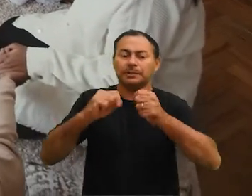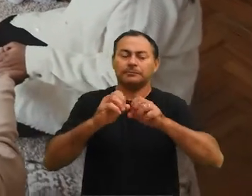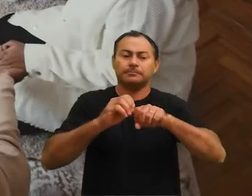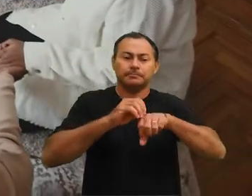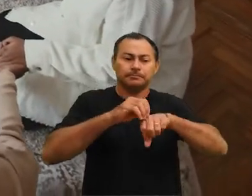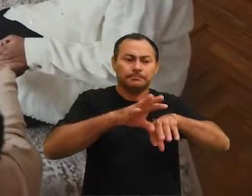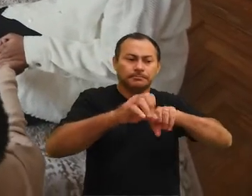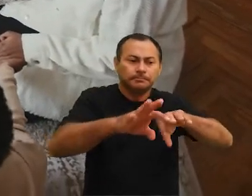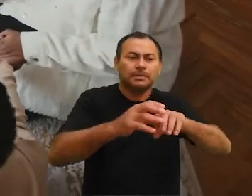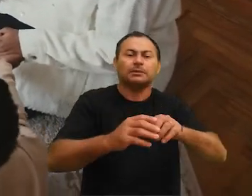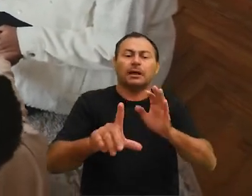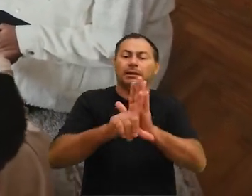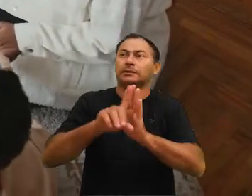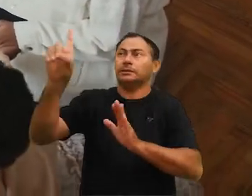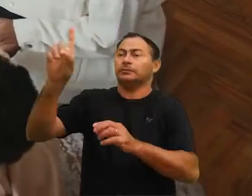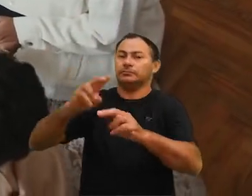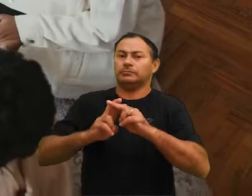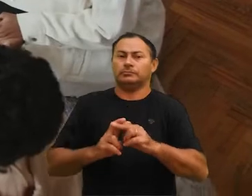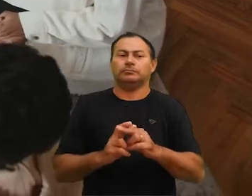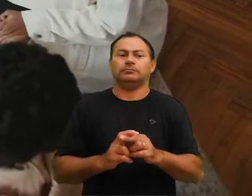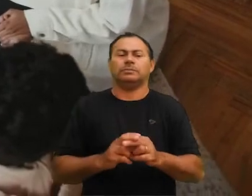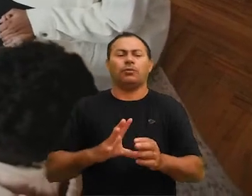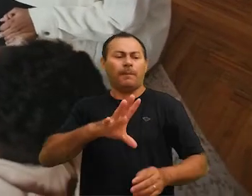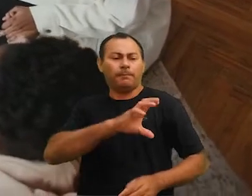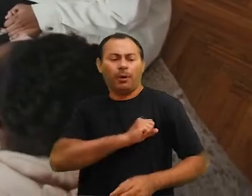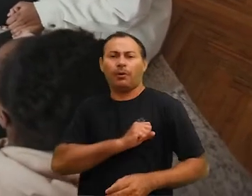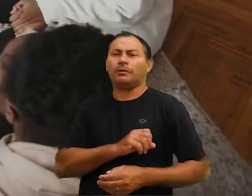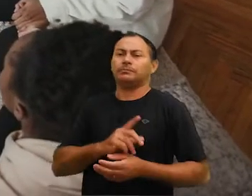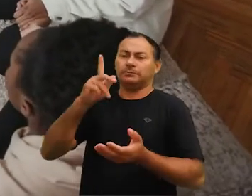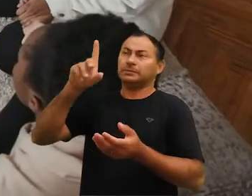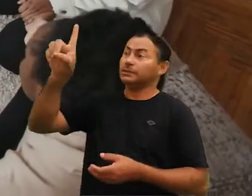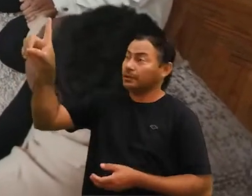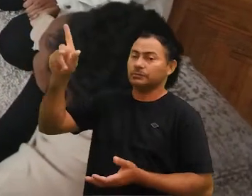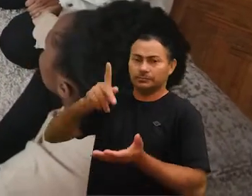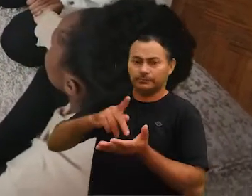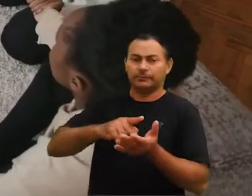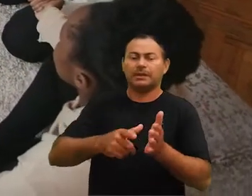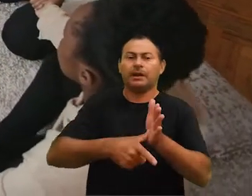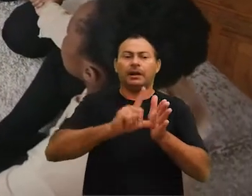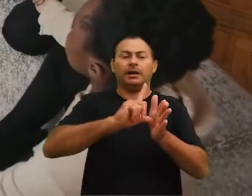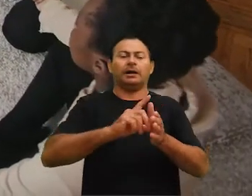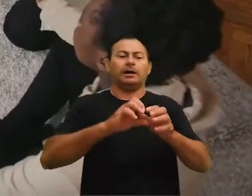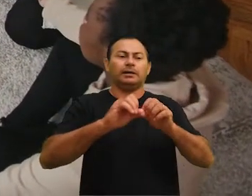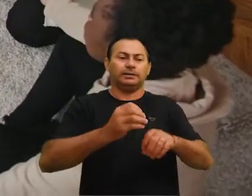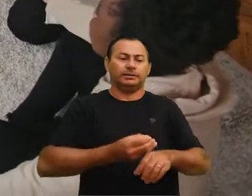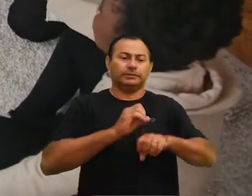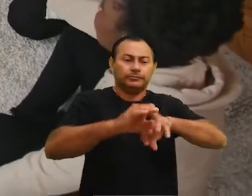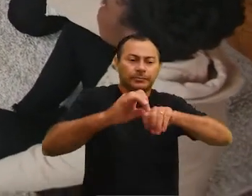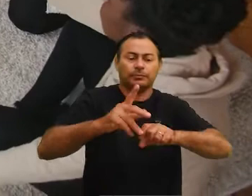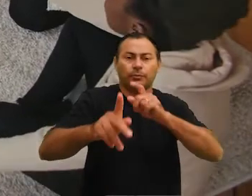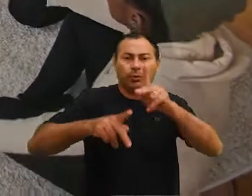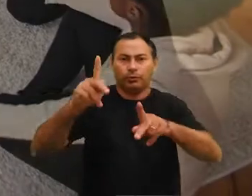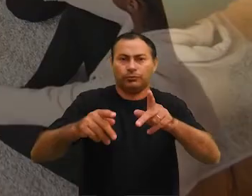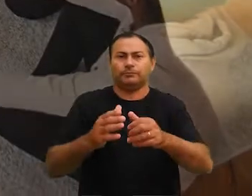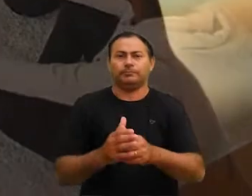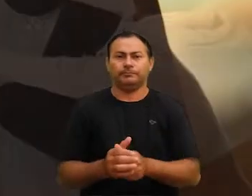passar as Escrituras ou a lei de Deus através do prisma do amor de Deus antes de aplicá-la na vida do